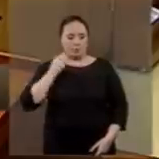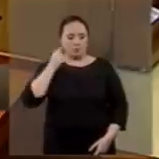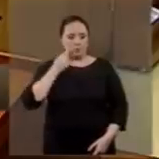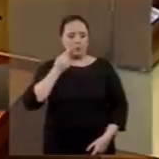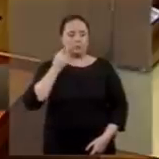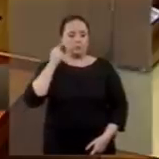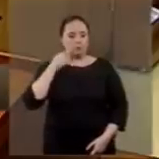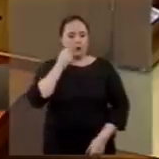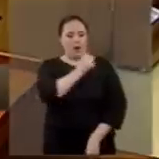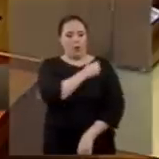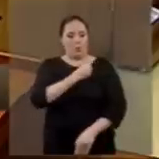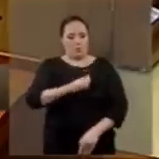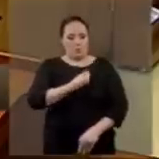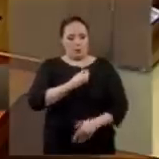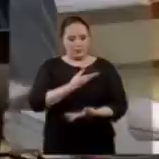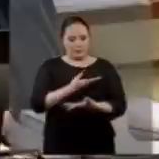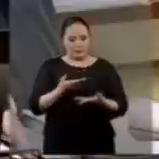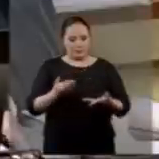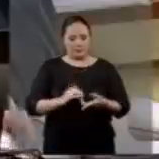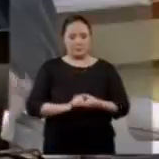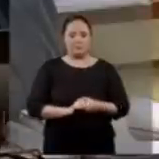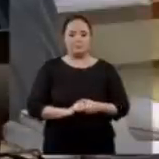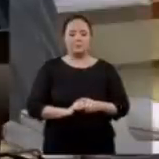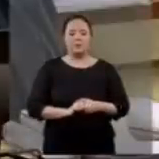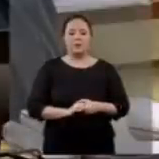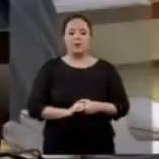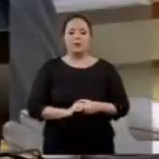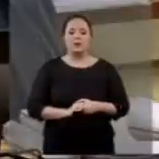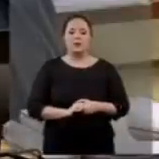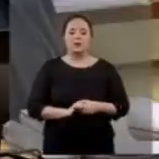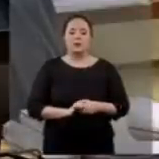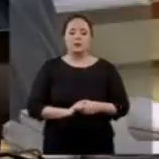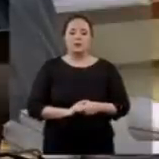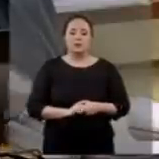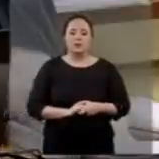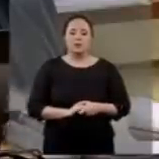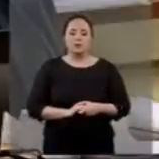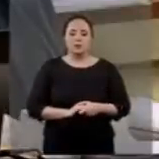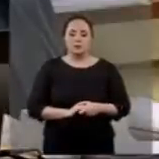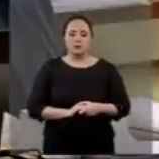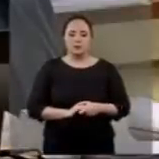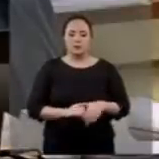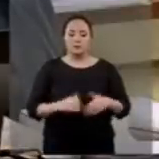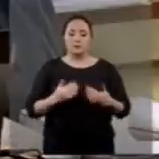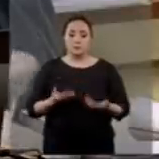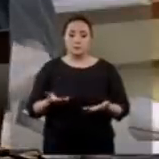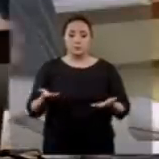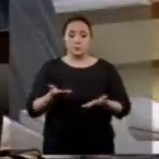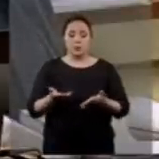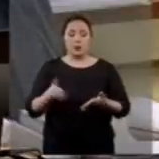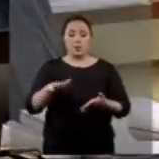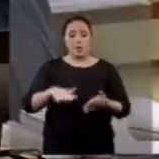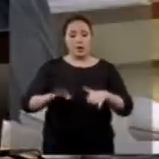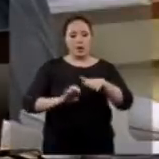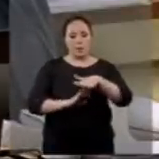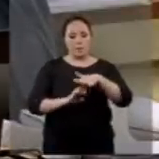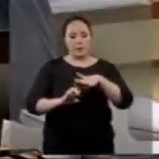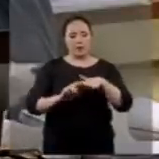estudantes presentes. Senhor presidente, num regime empresarial de livre